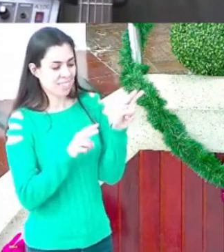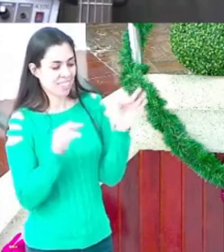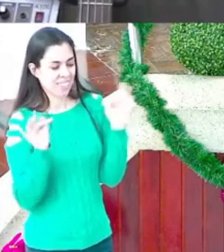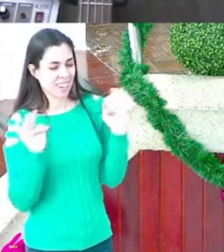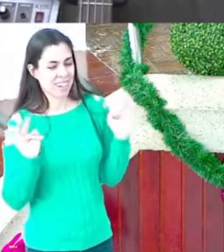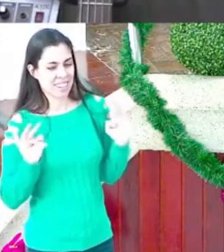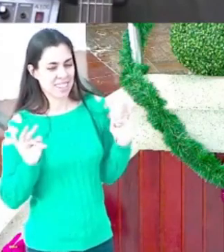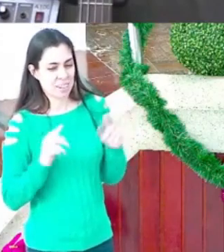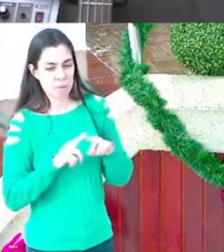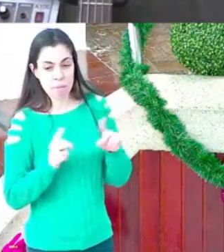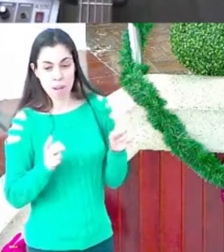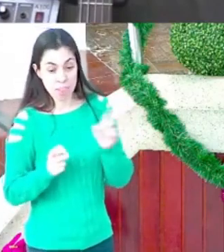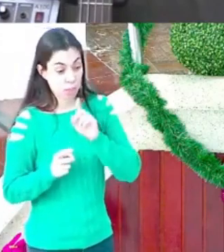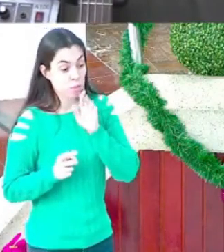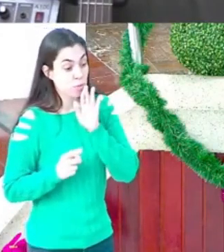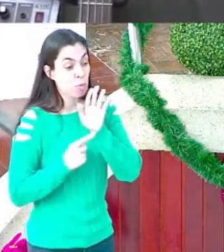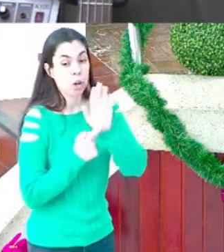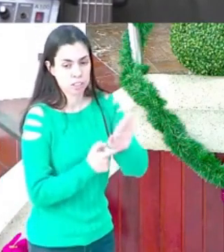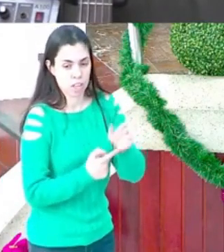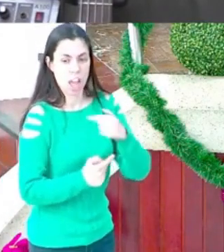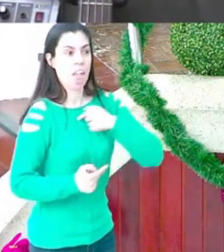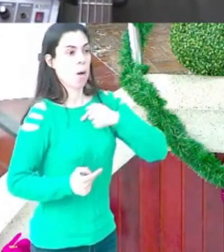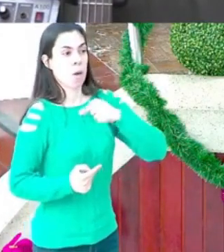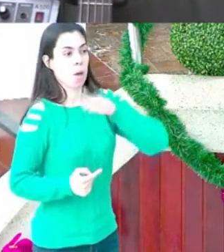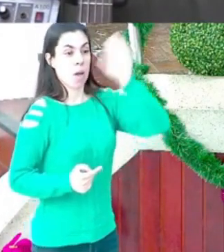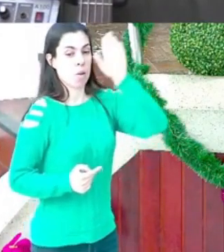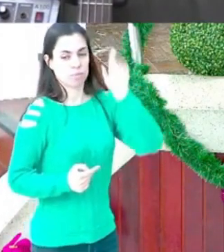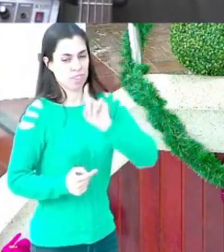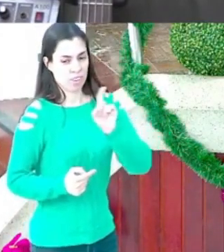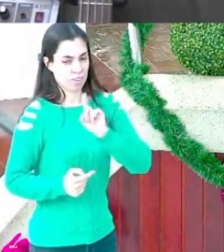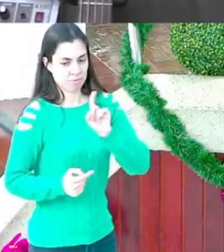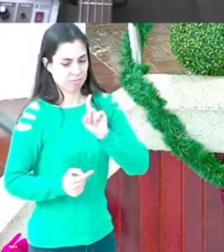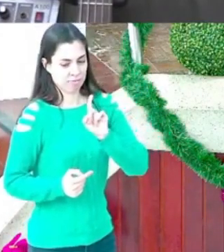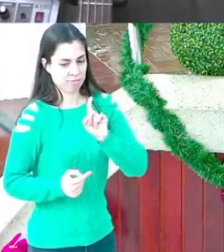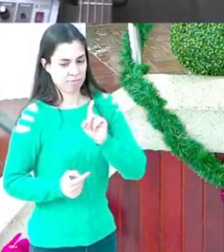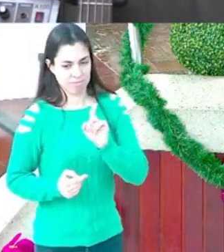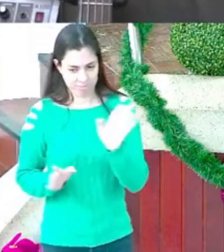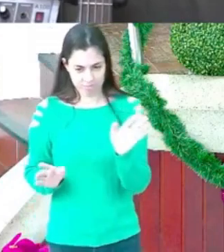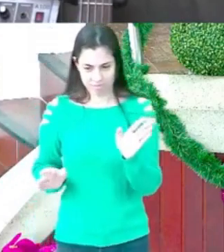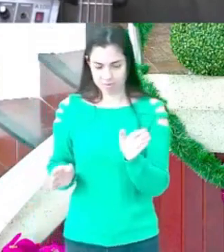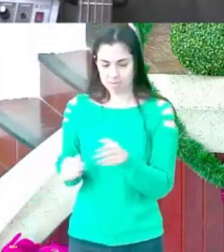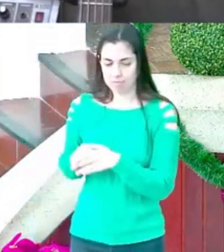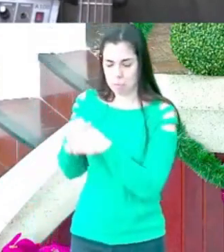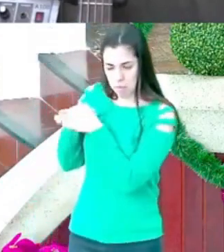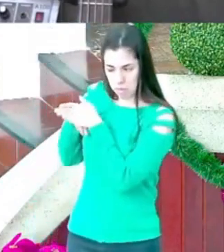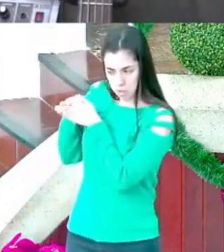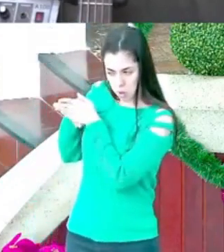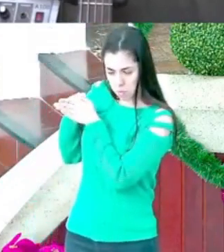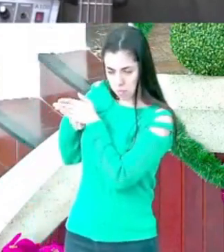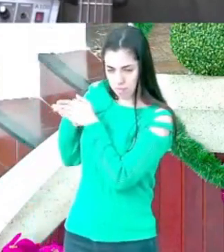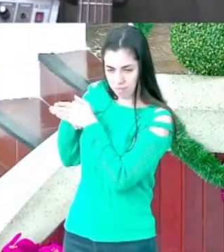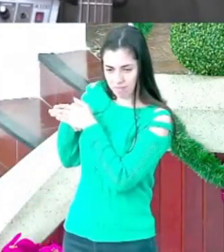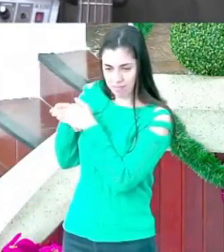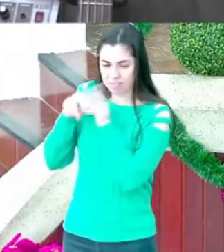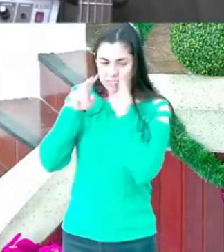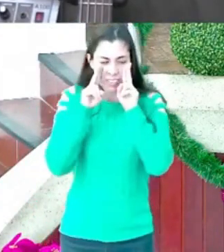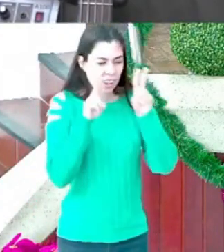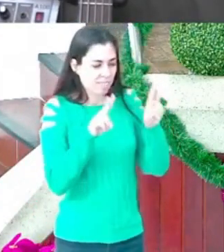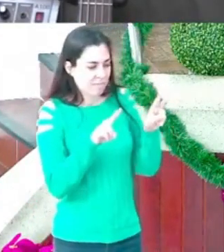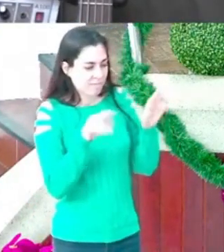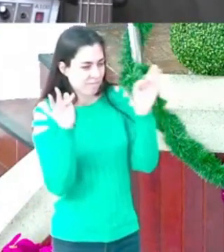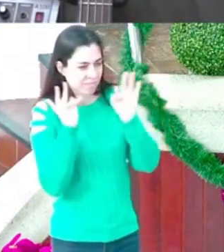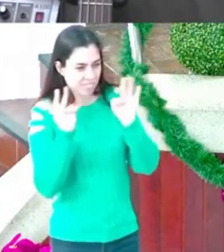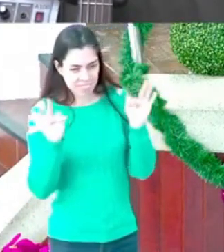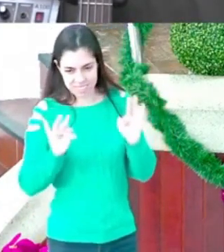Porque tudo o que devemos fazer em obras de bondade, devemos fazer, em primeiro lugar, para